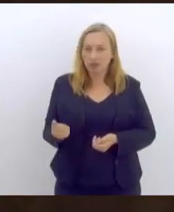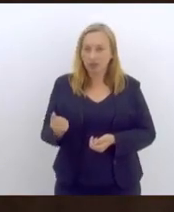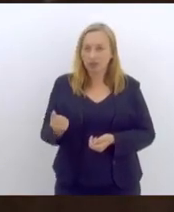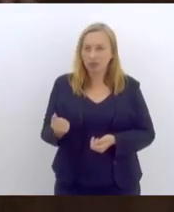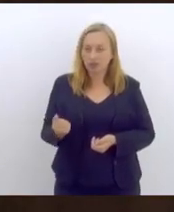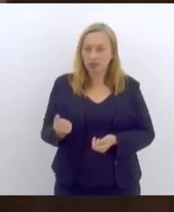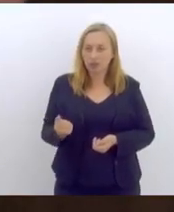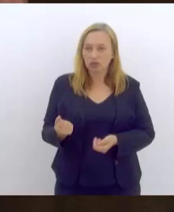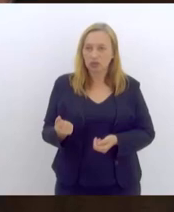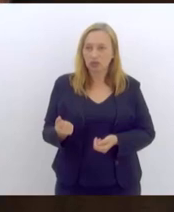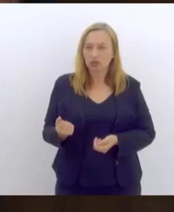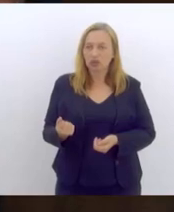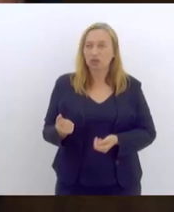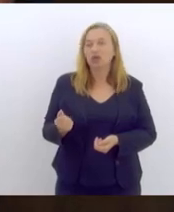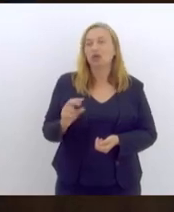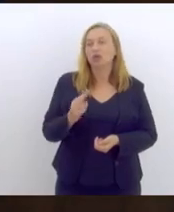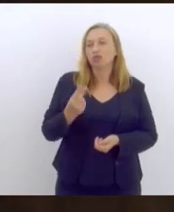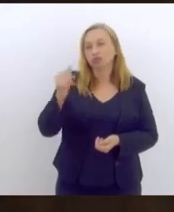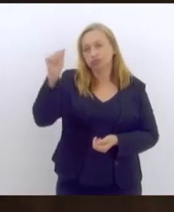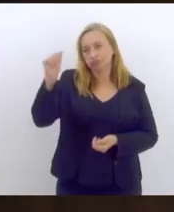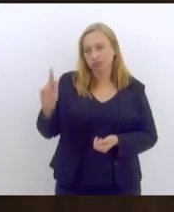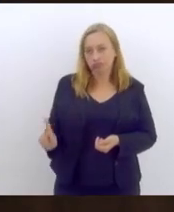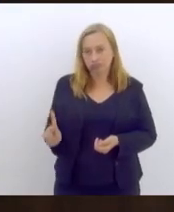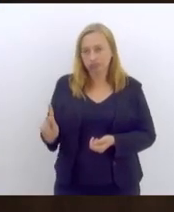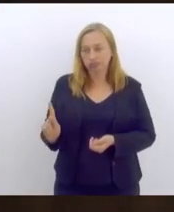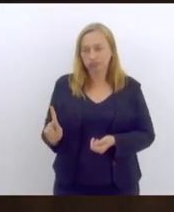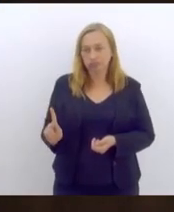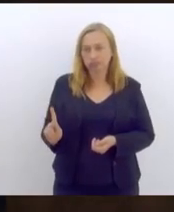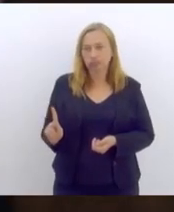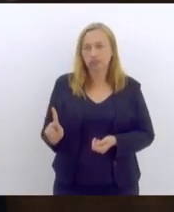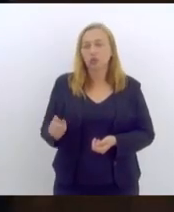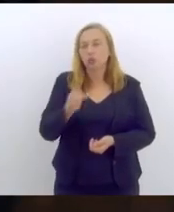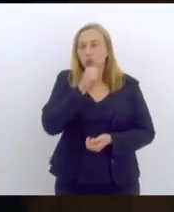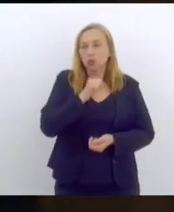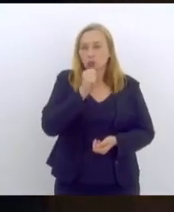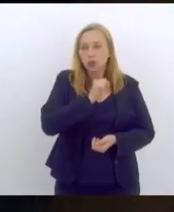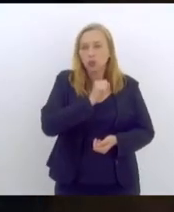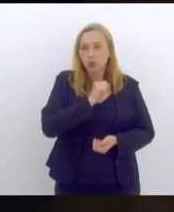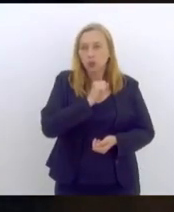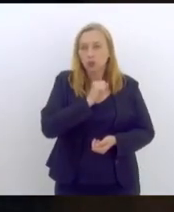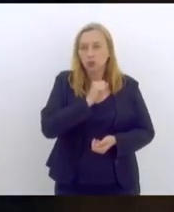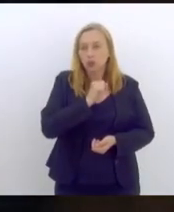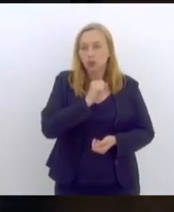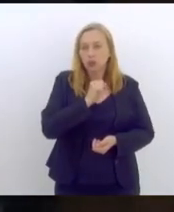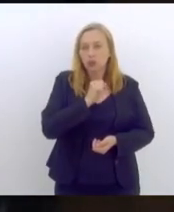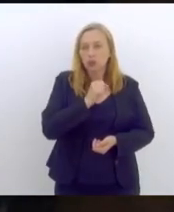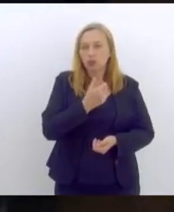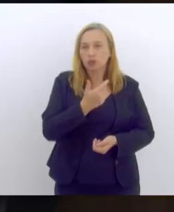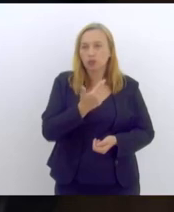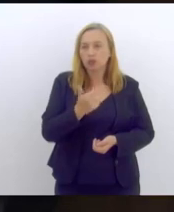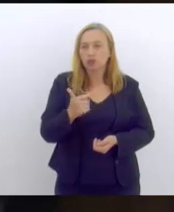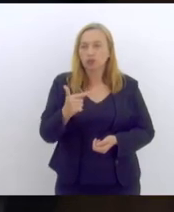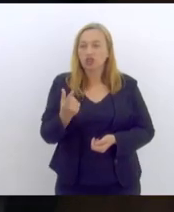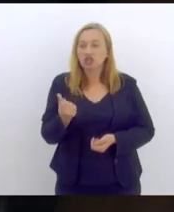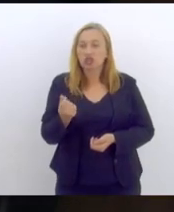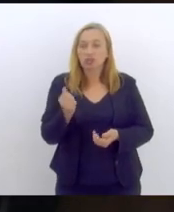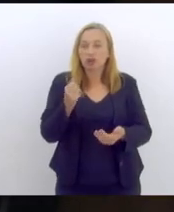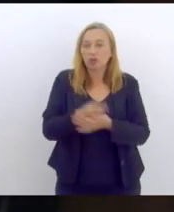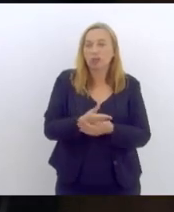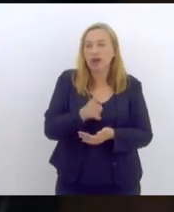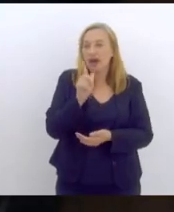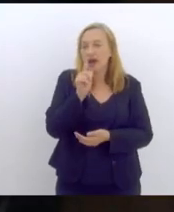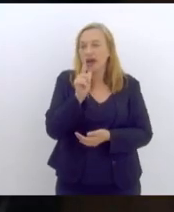a pensão ou aposentadoria, ficando assim os idosos muitas das vezes sem recurso para comprar remédios,